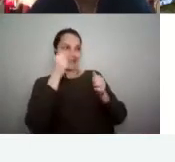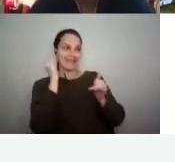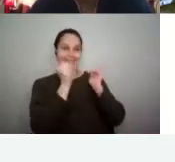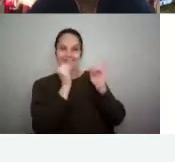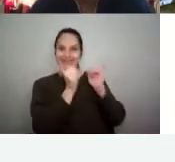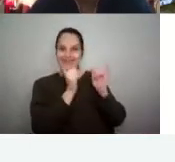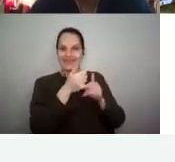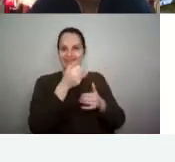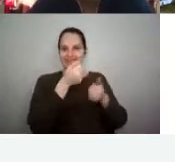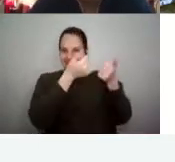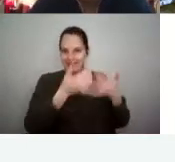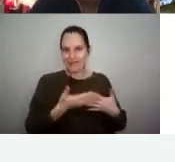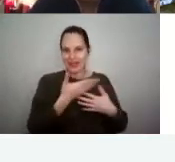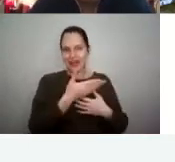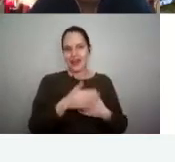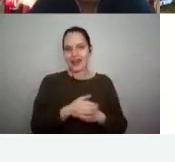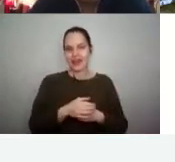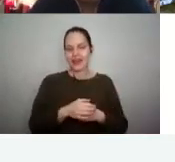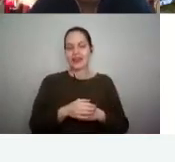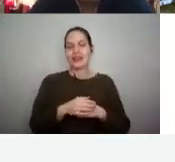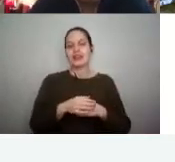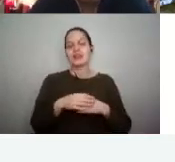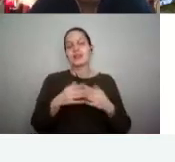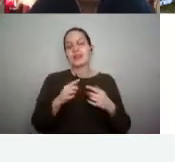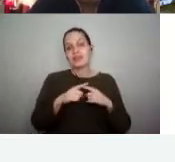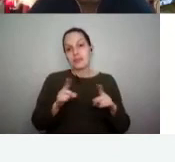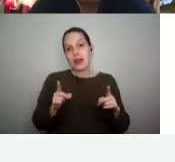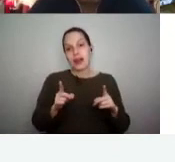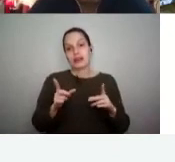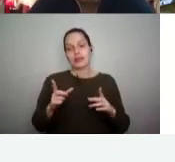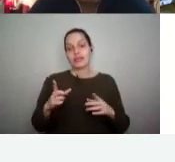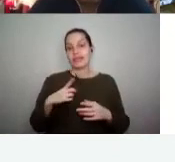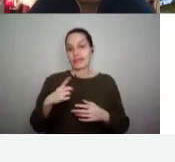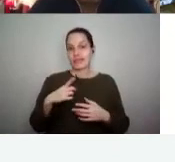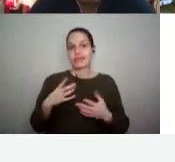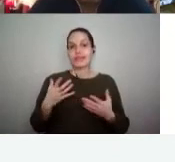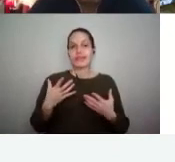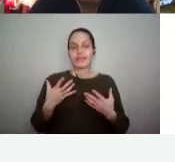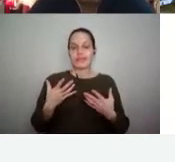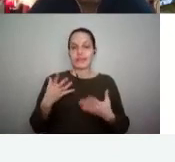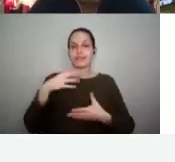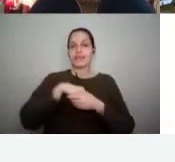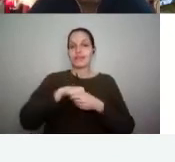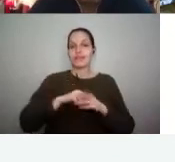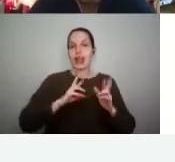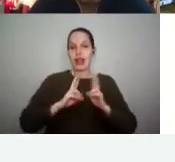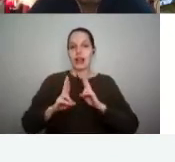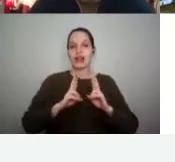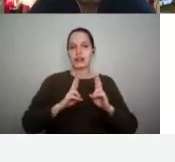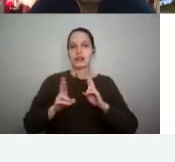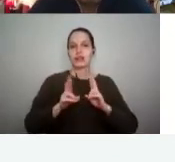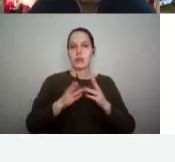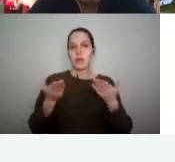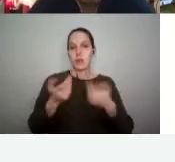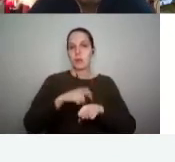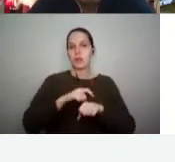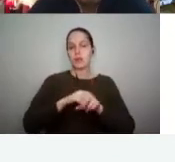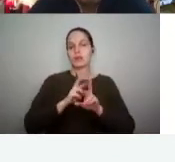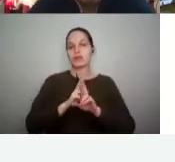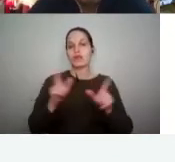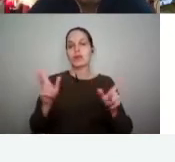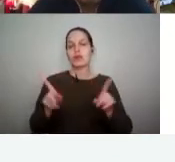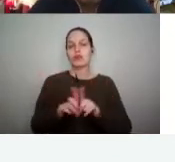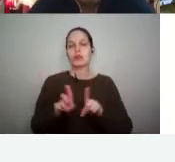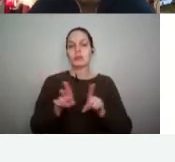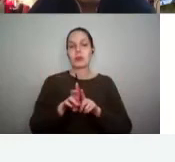estão atravessando as nossas relações, né? Há inúmeras mudanças no mundo do trabalho, e acho que